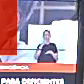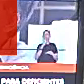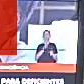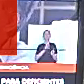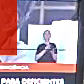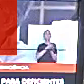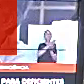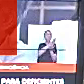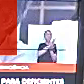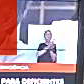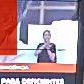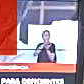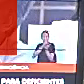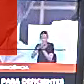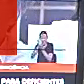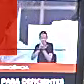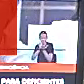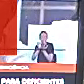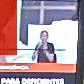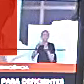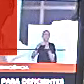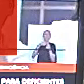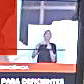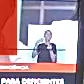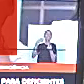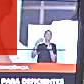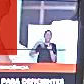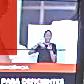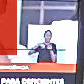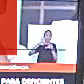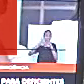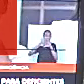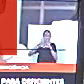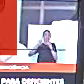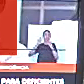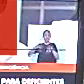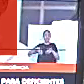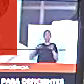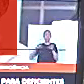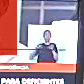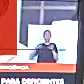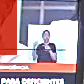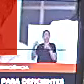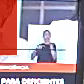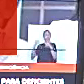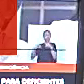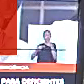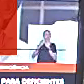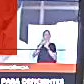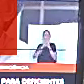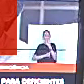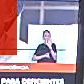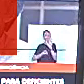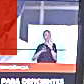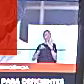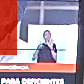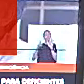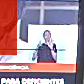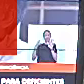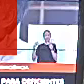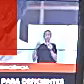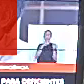Poder Legislativo Estadual para nós batermos e exigirmos que se discuta os nossos direitos e aquilo que vem nos